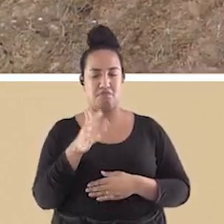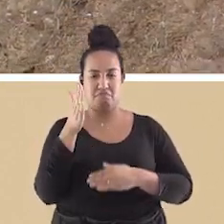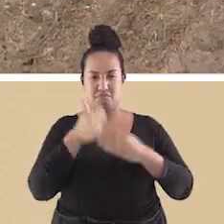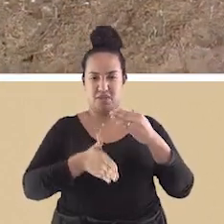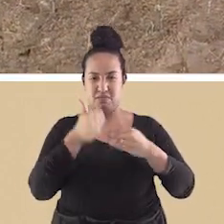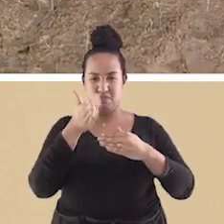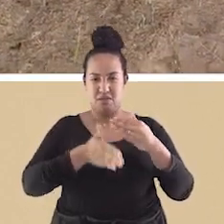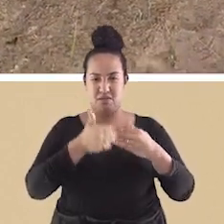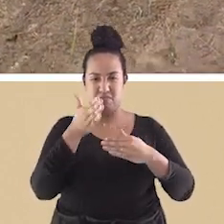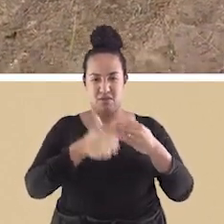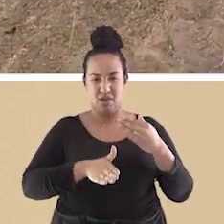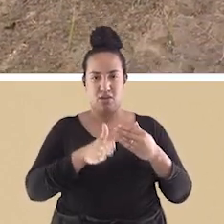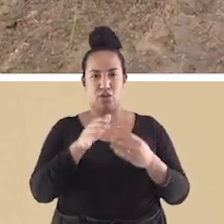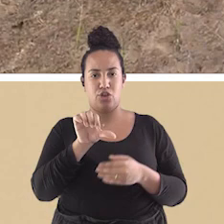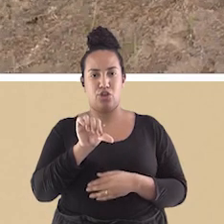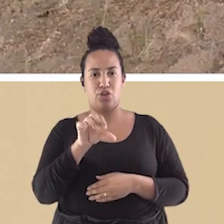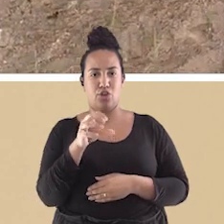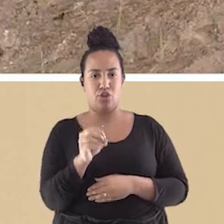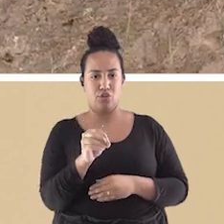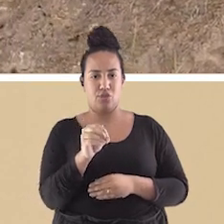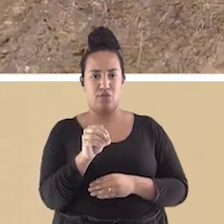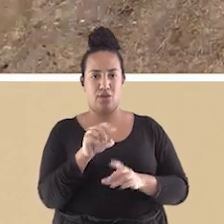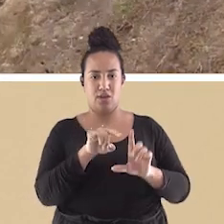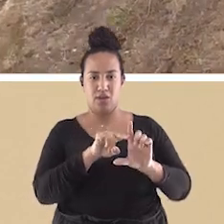sido quase de 90 graus,